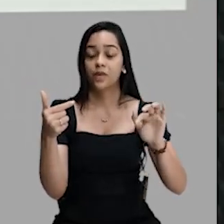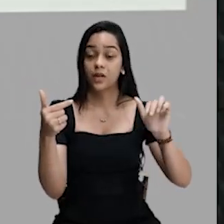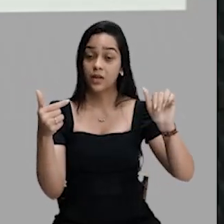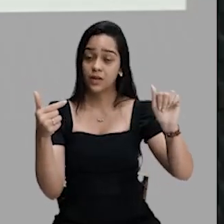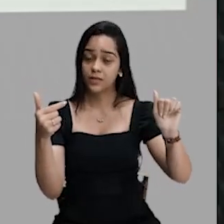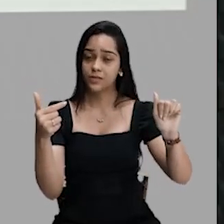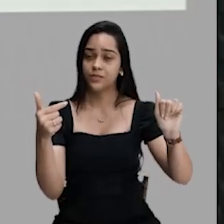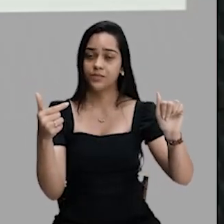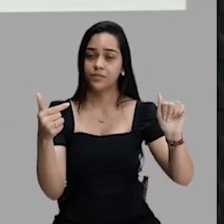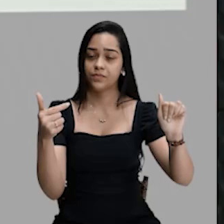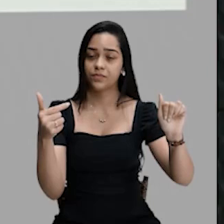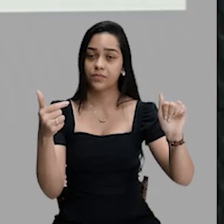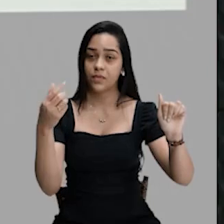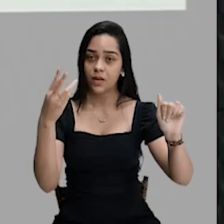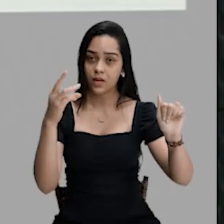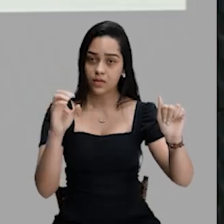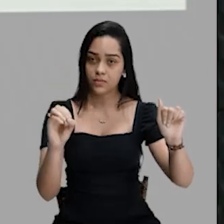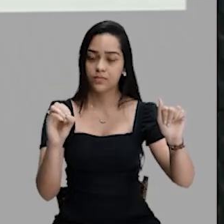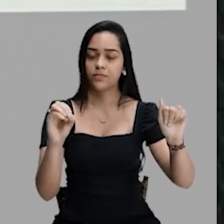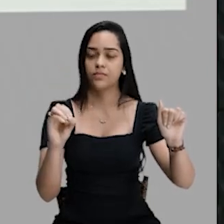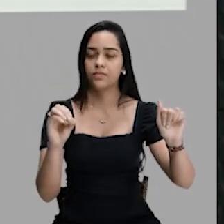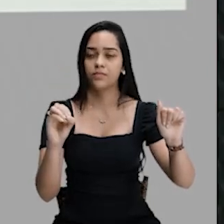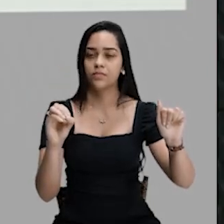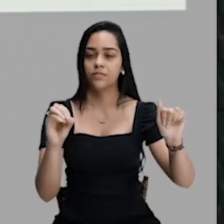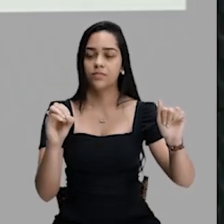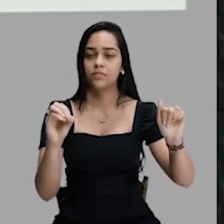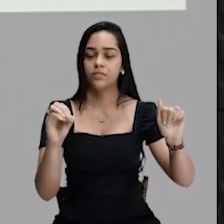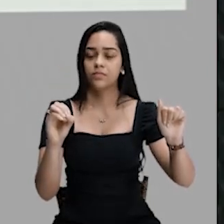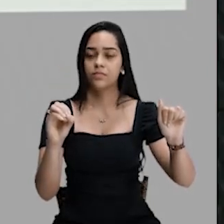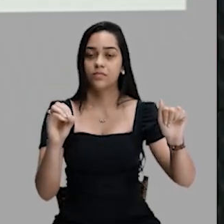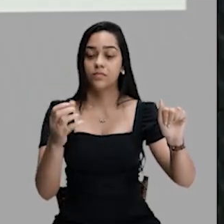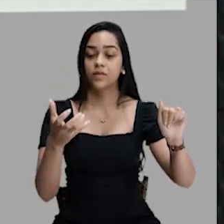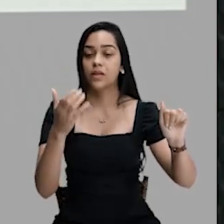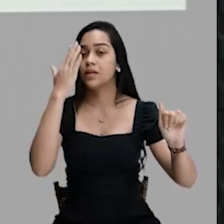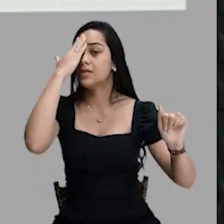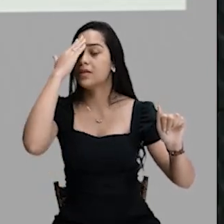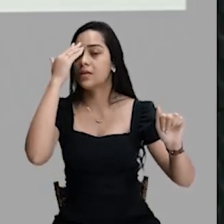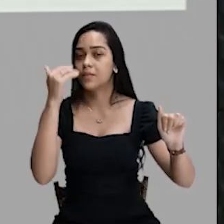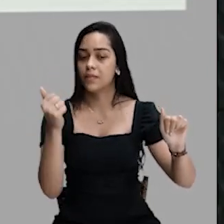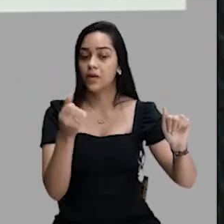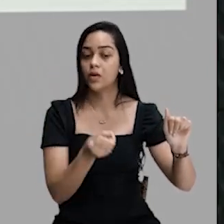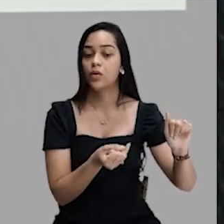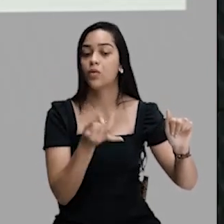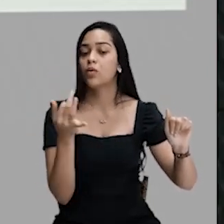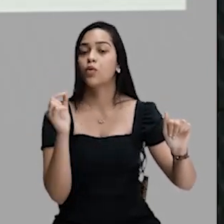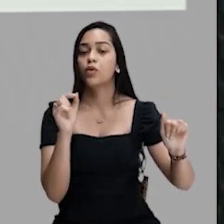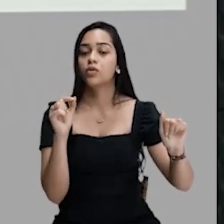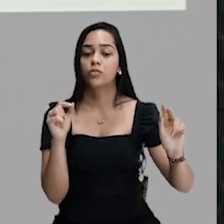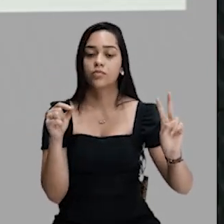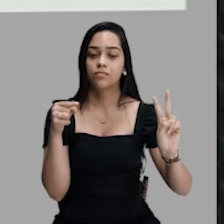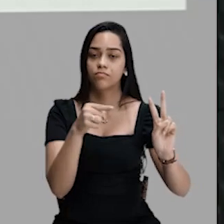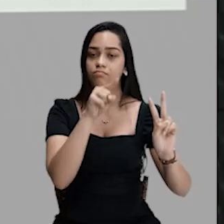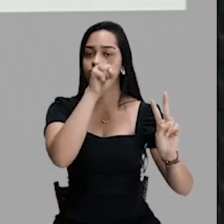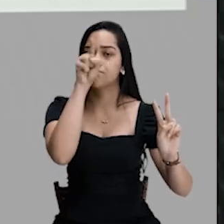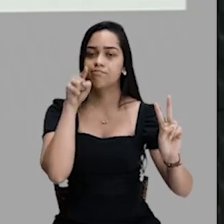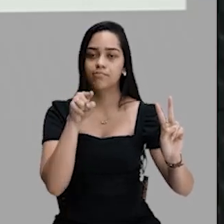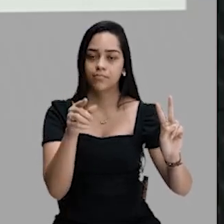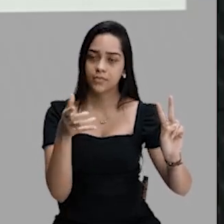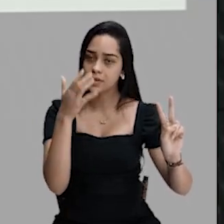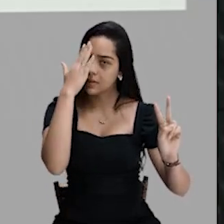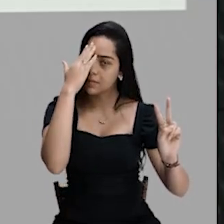A é igual a 30 e quer saber quanto é aí o V, que é o